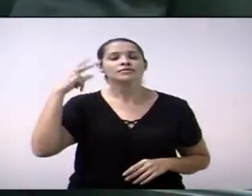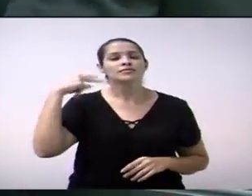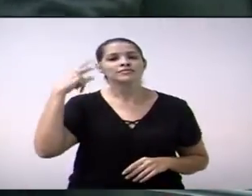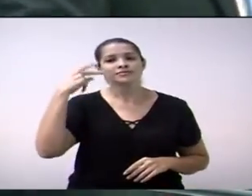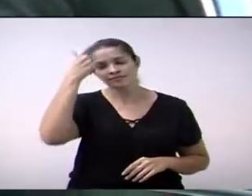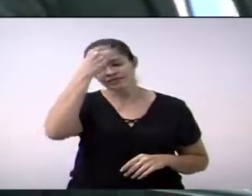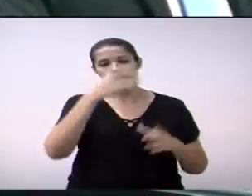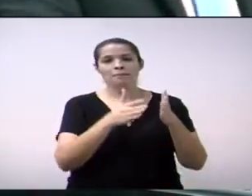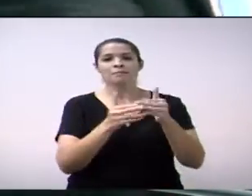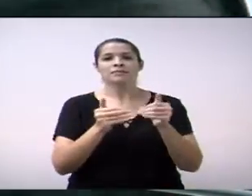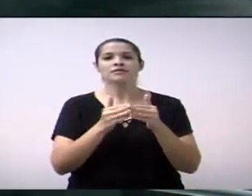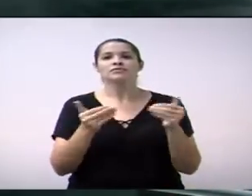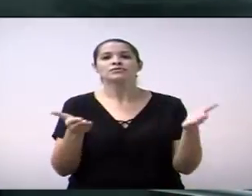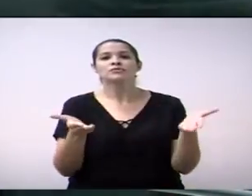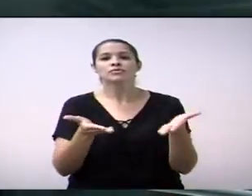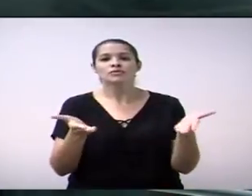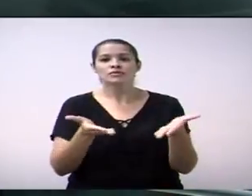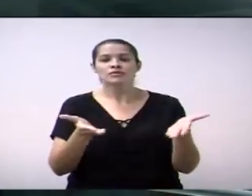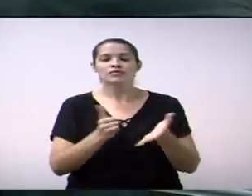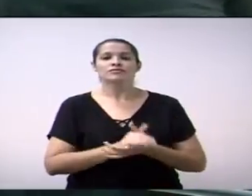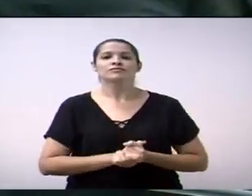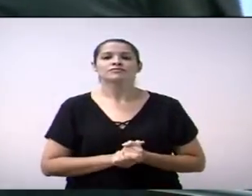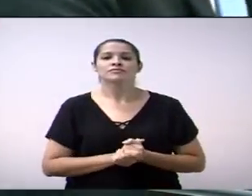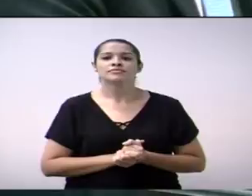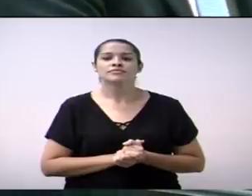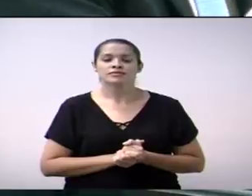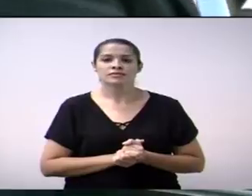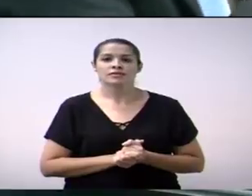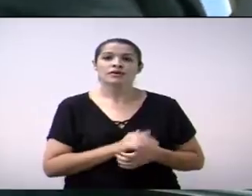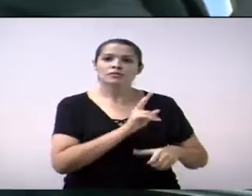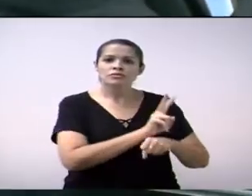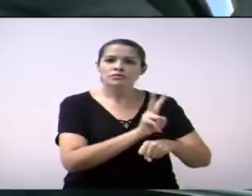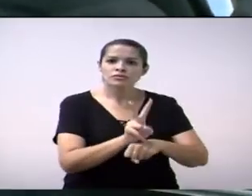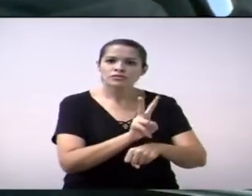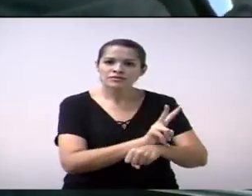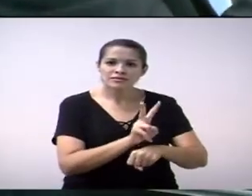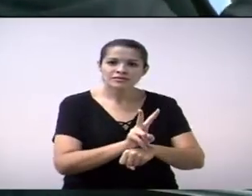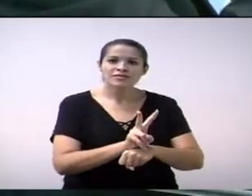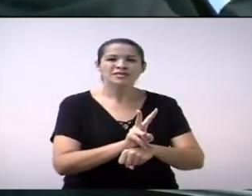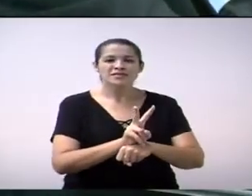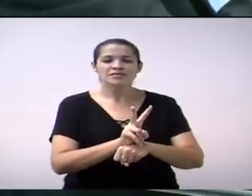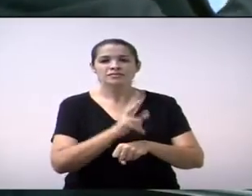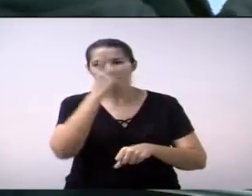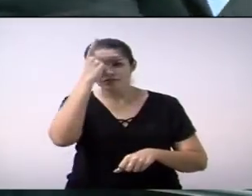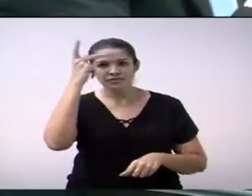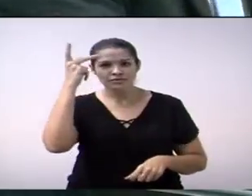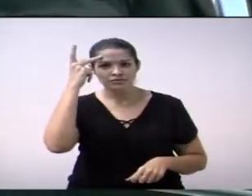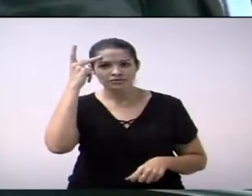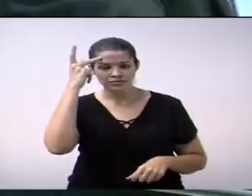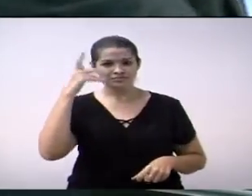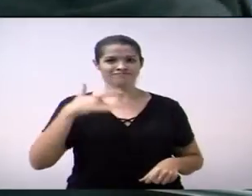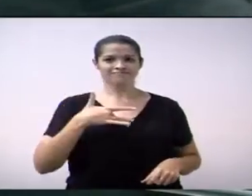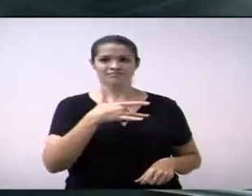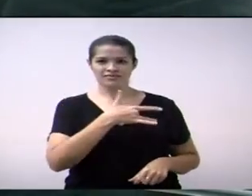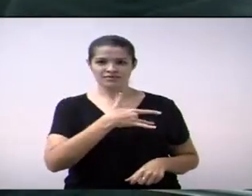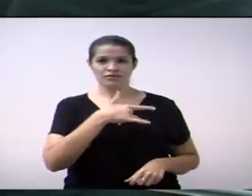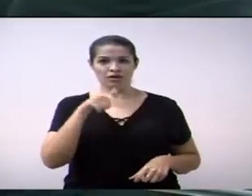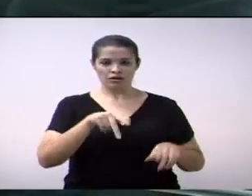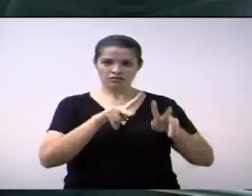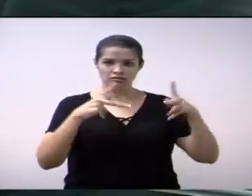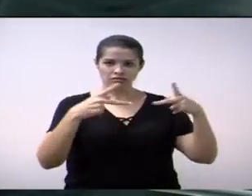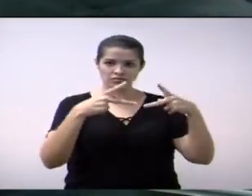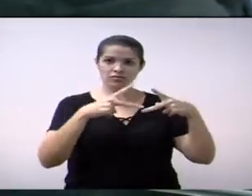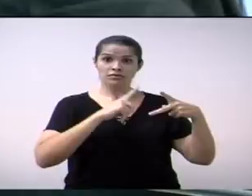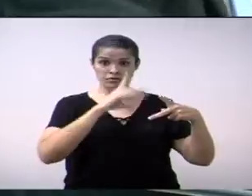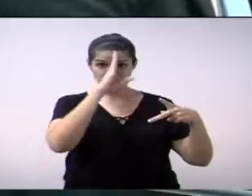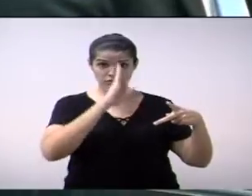para inserção da optometria nos cuidados primários da visão para o benefício da população paulinense.